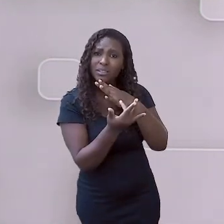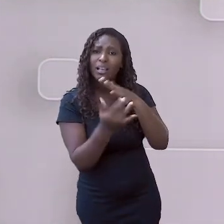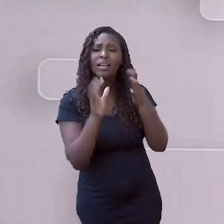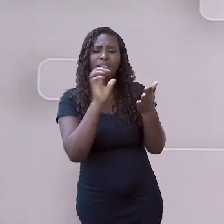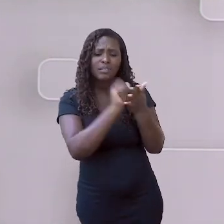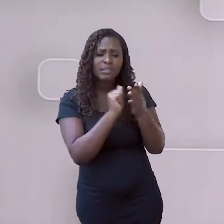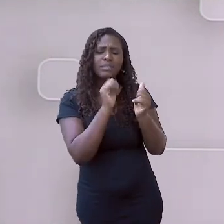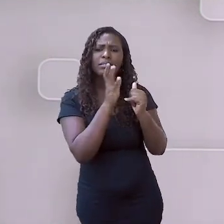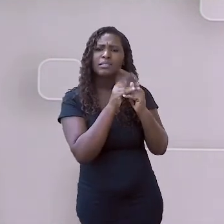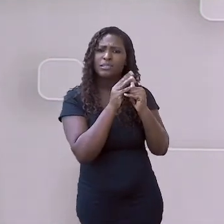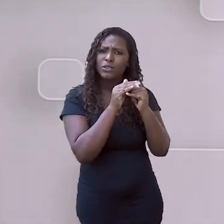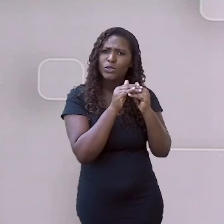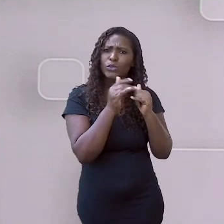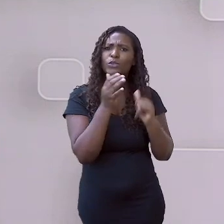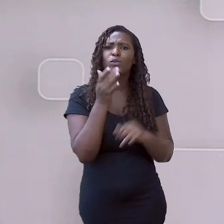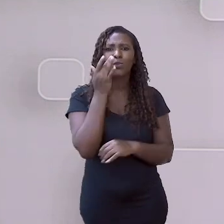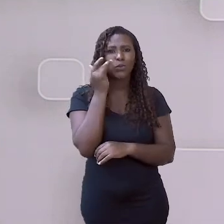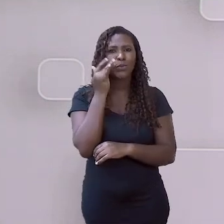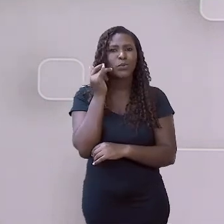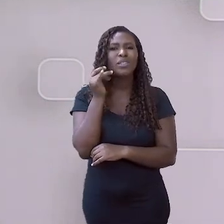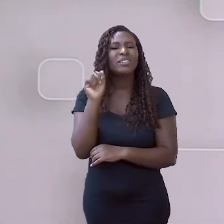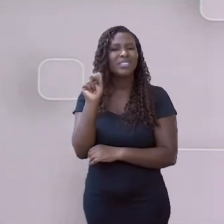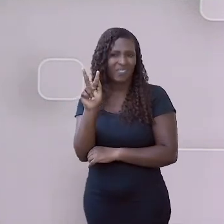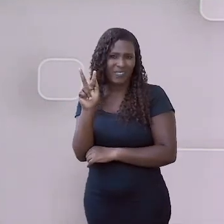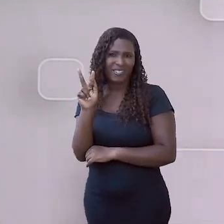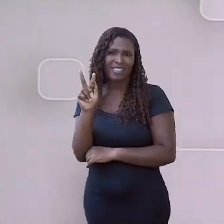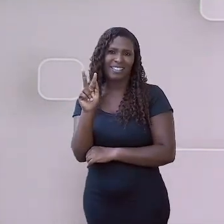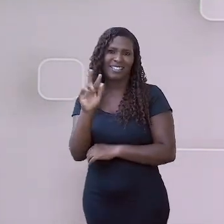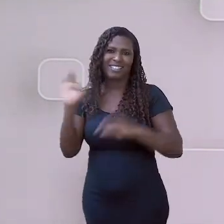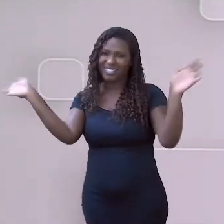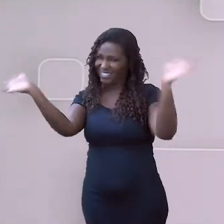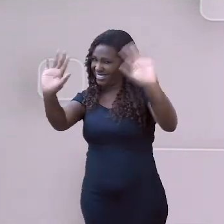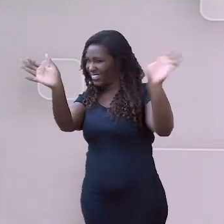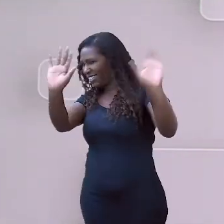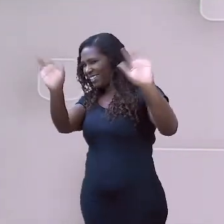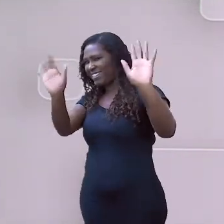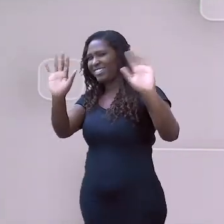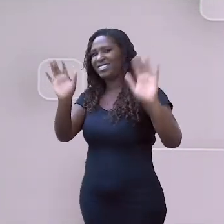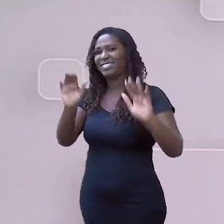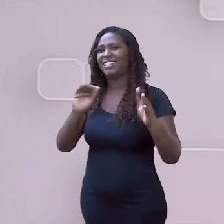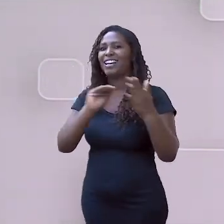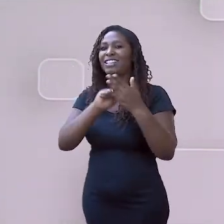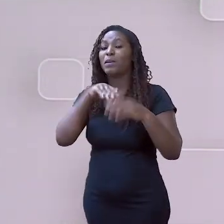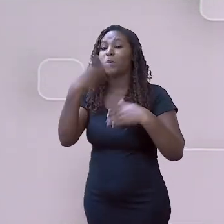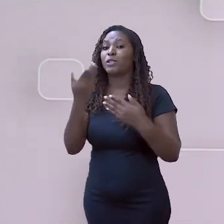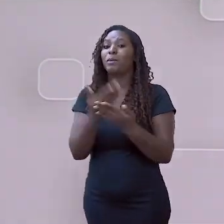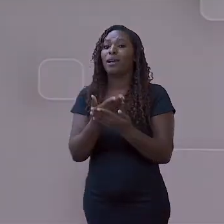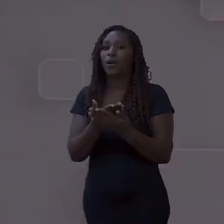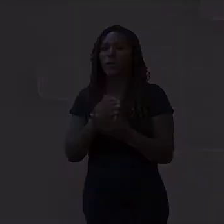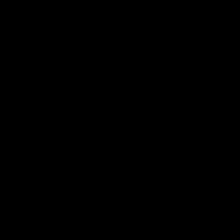se inscreva no nosso canal do YouTube, SMED TV. Tchau, tchau, até a próxima.